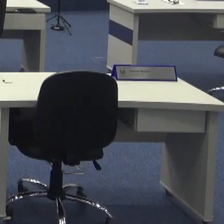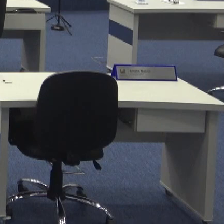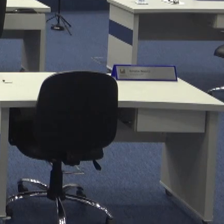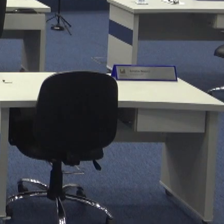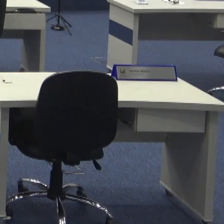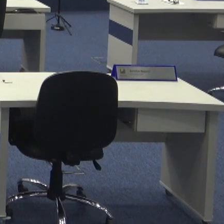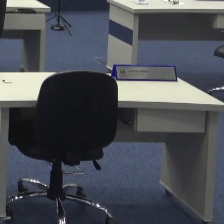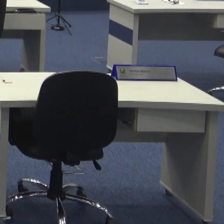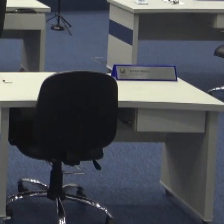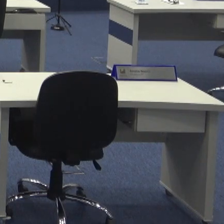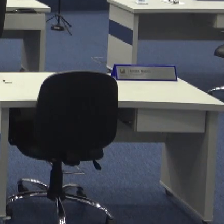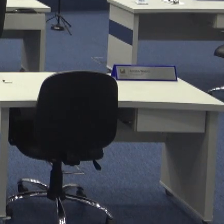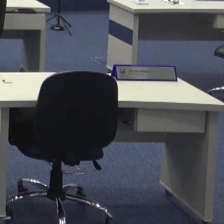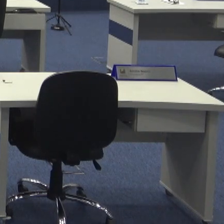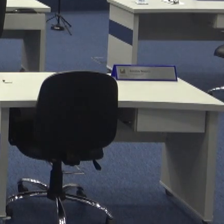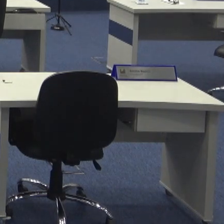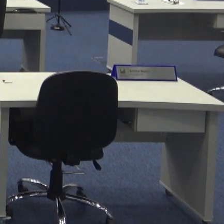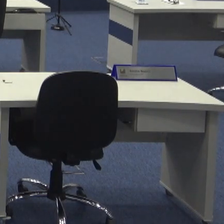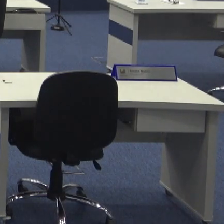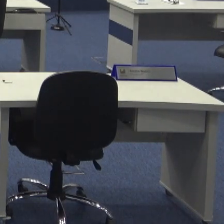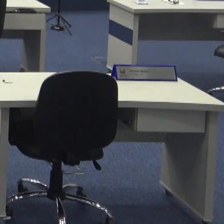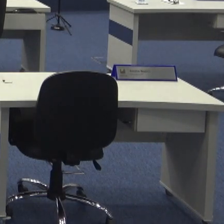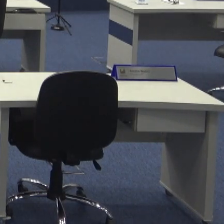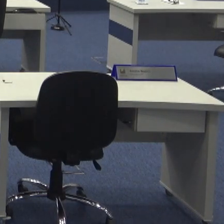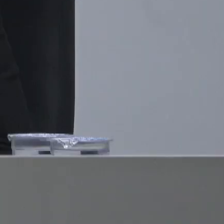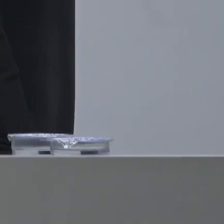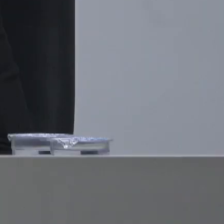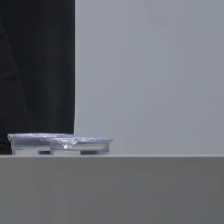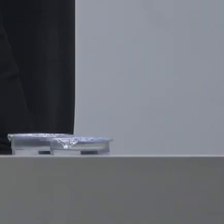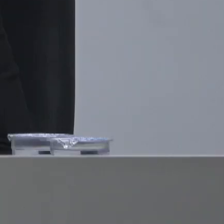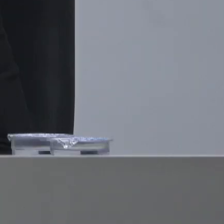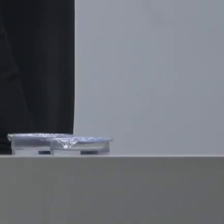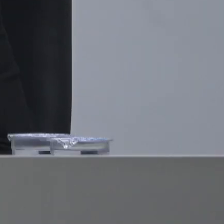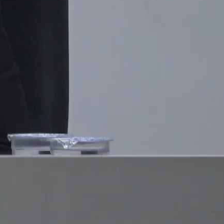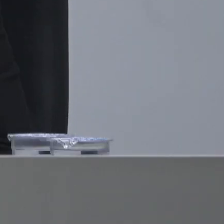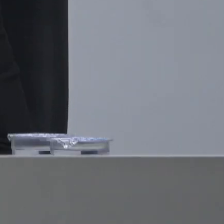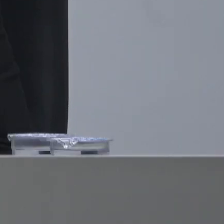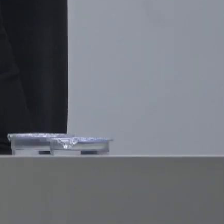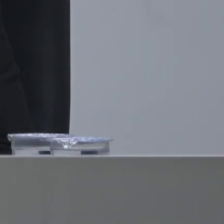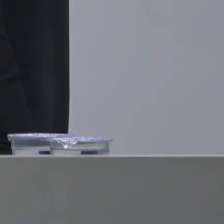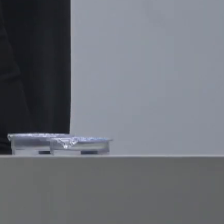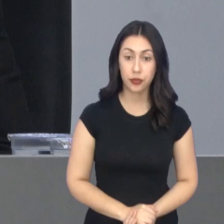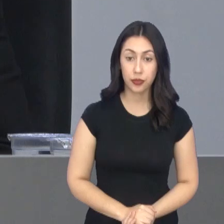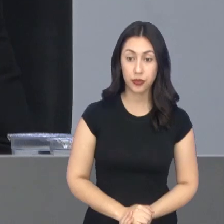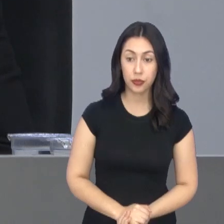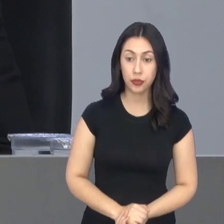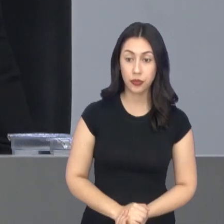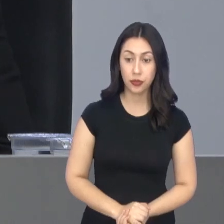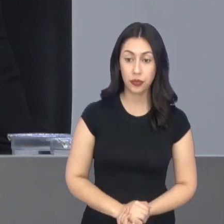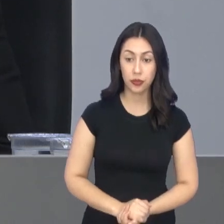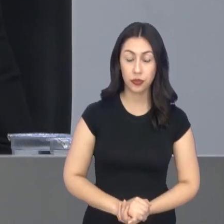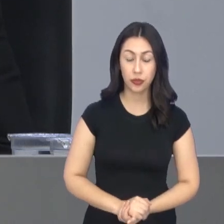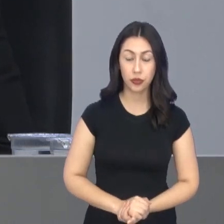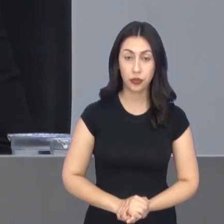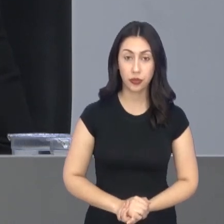Próximo vereador inscrito para falar no momento de pinga-fogo, o vereador Roberto Chagas.